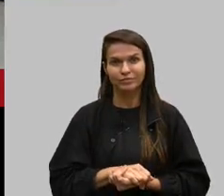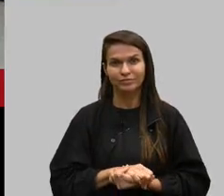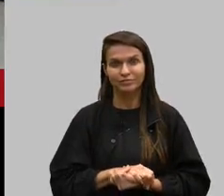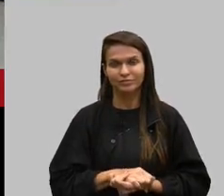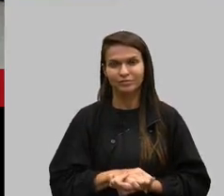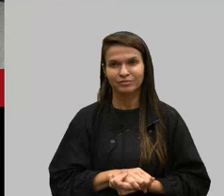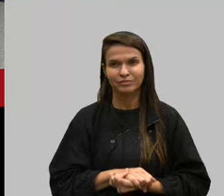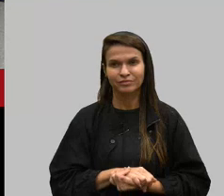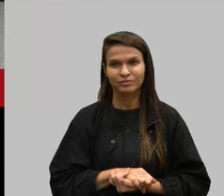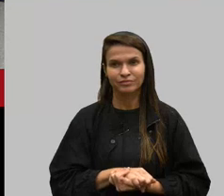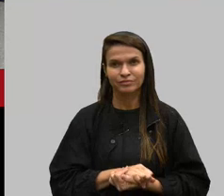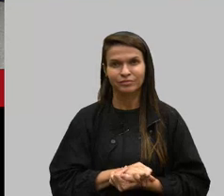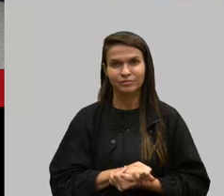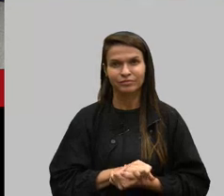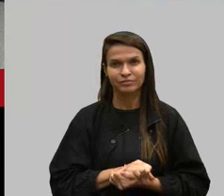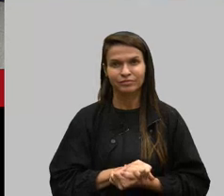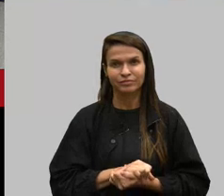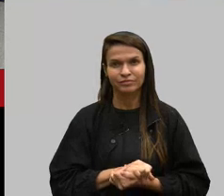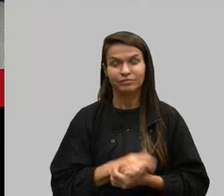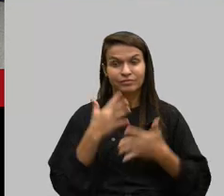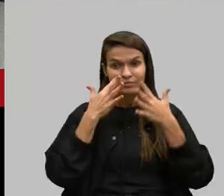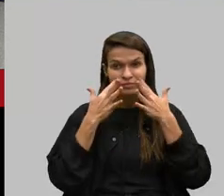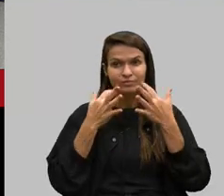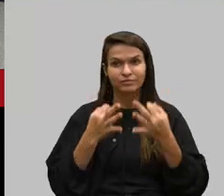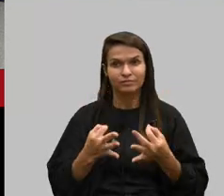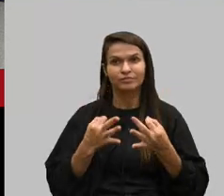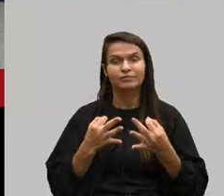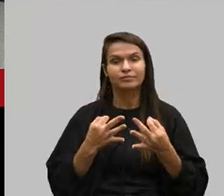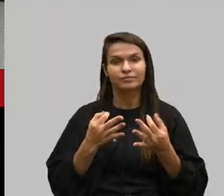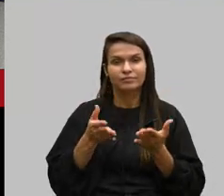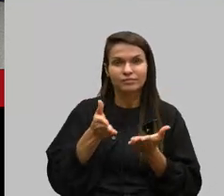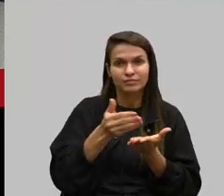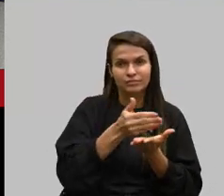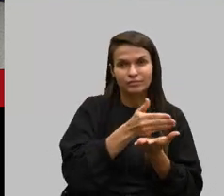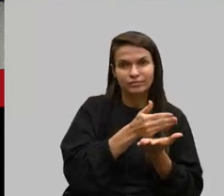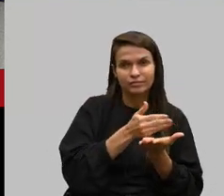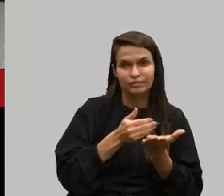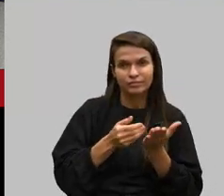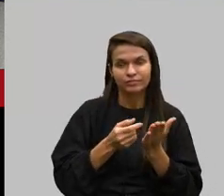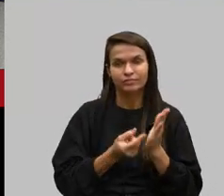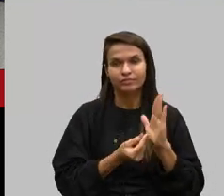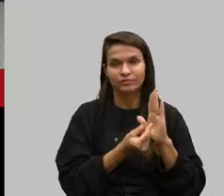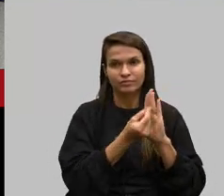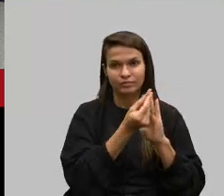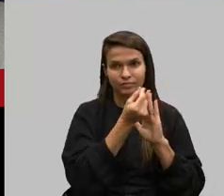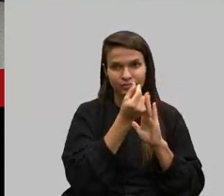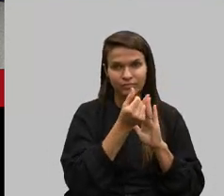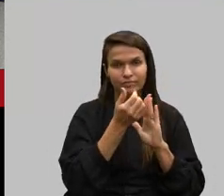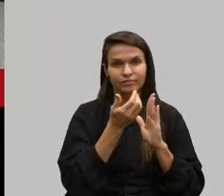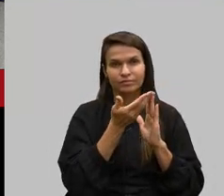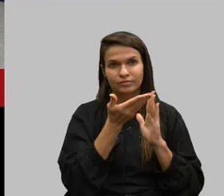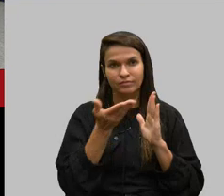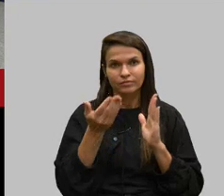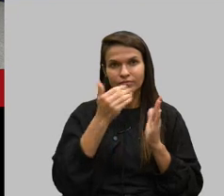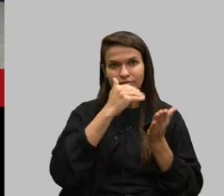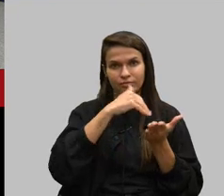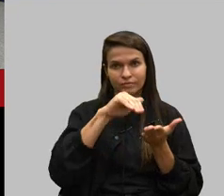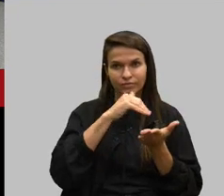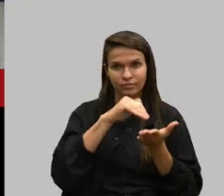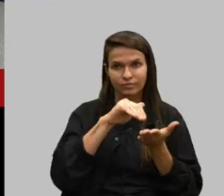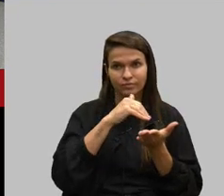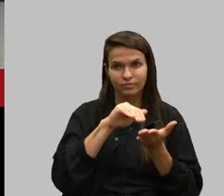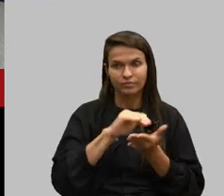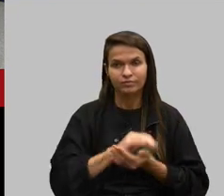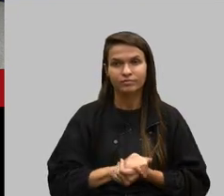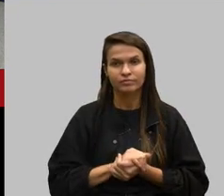nos prestei atenção na prestação de contas aqui do dos Nobres secretários e